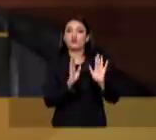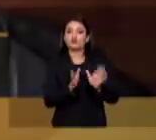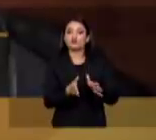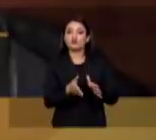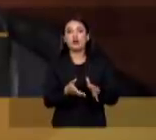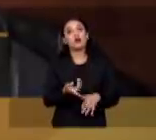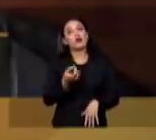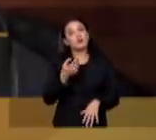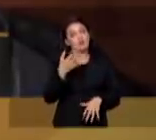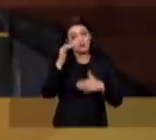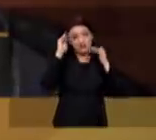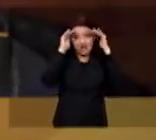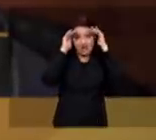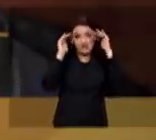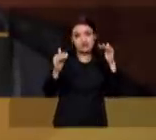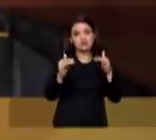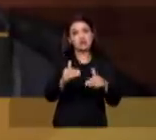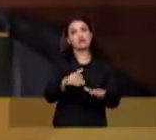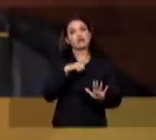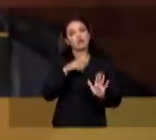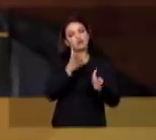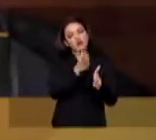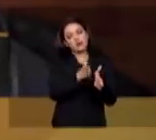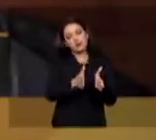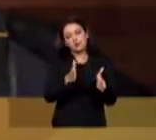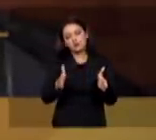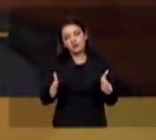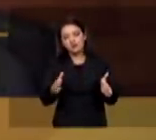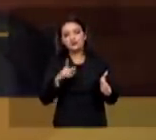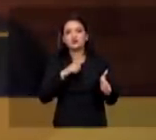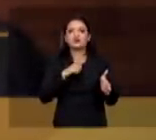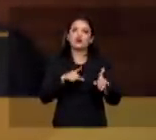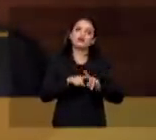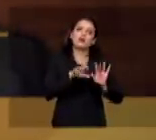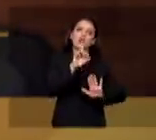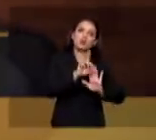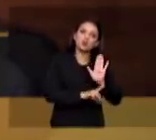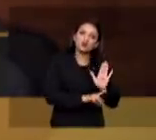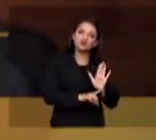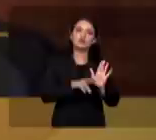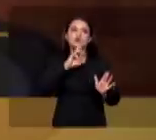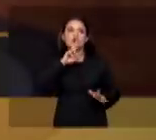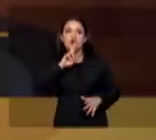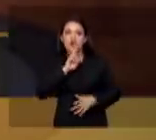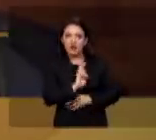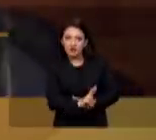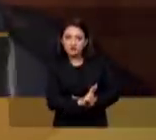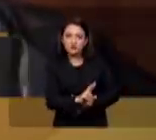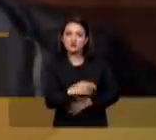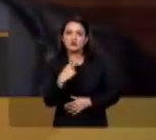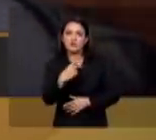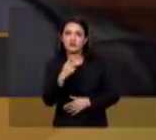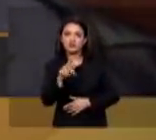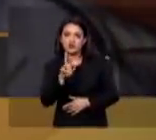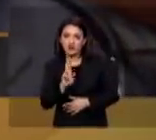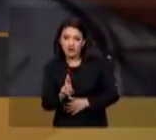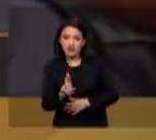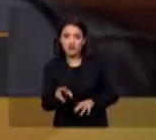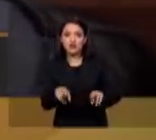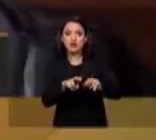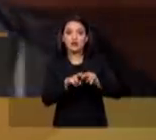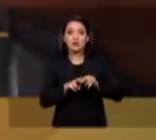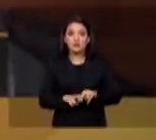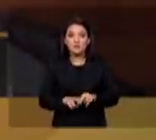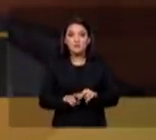devido ao processo legal, com o contraditório exercido pela Procuradoria-Geral da República por meio das